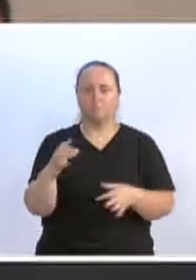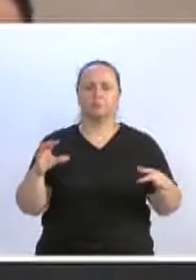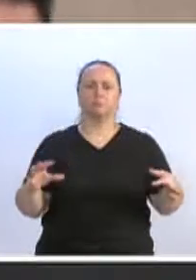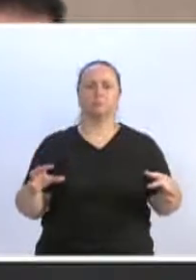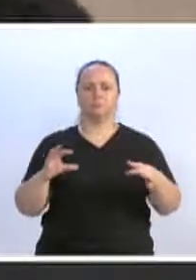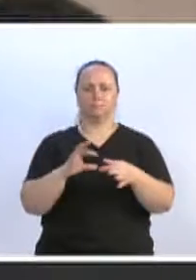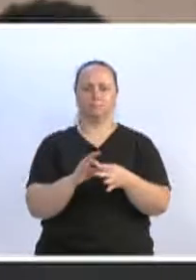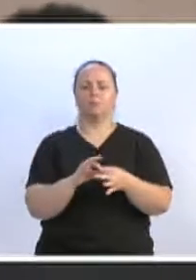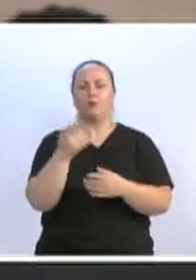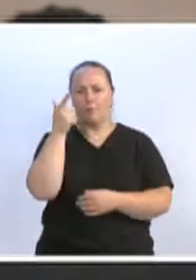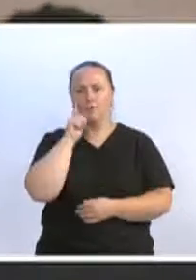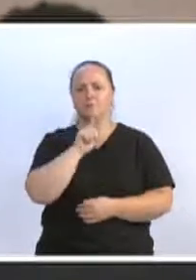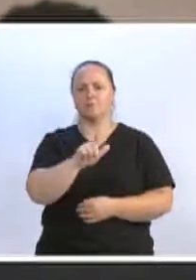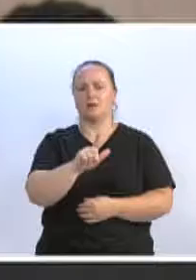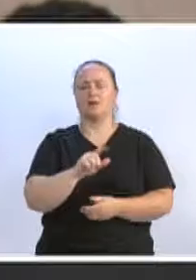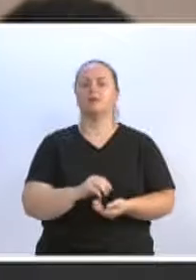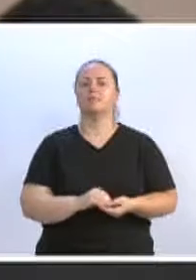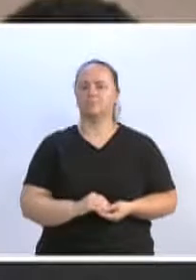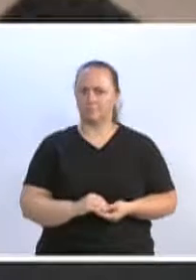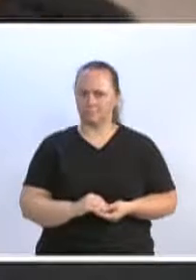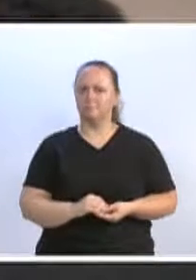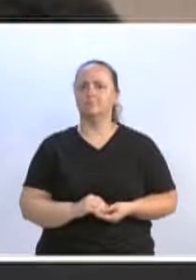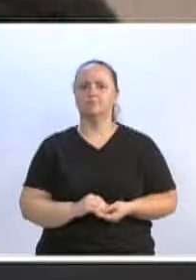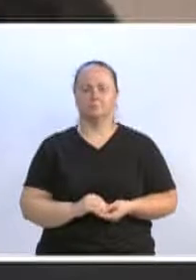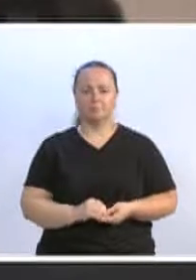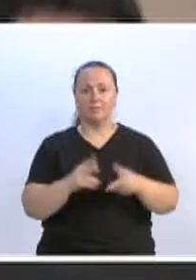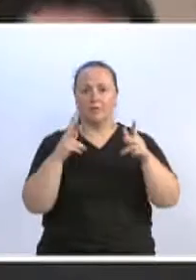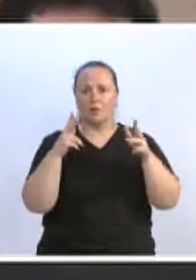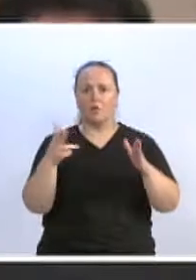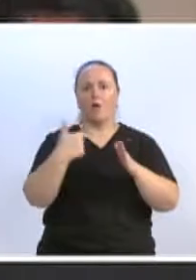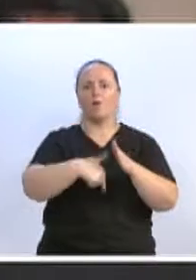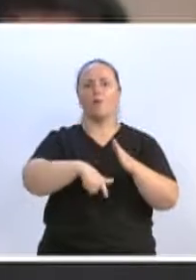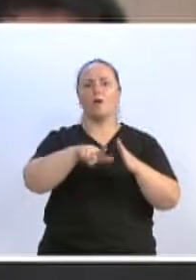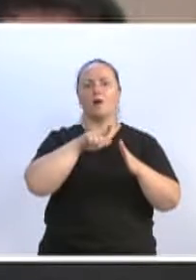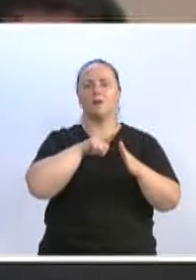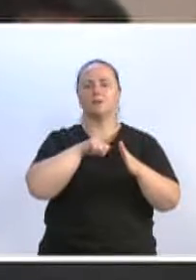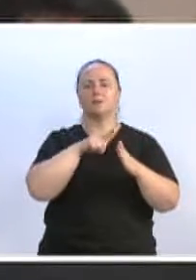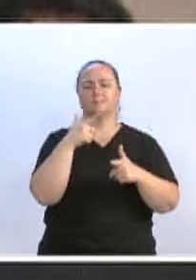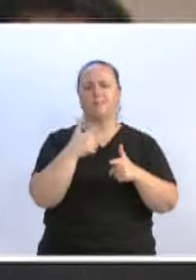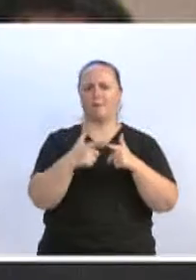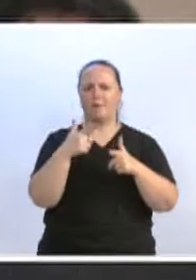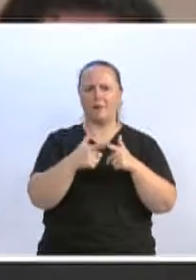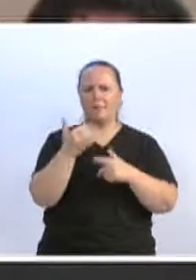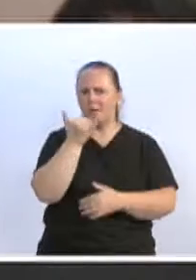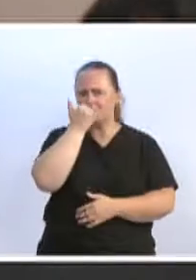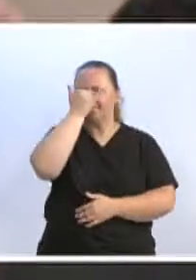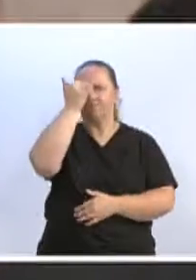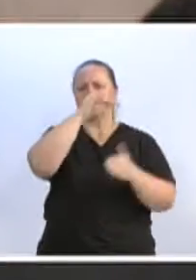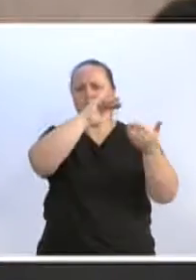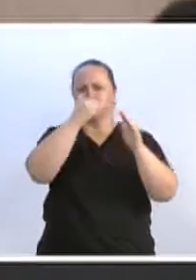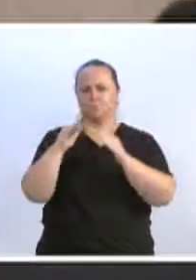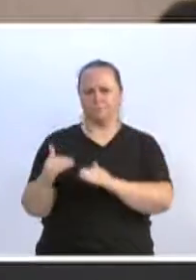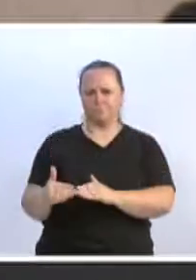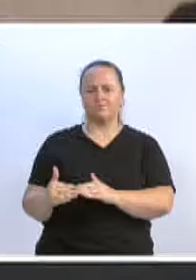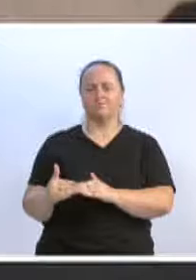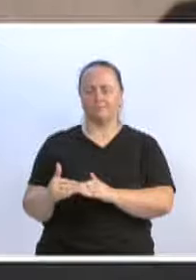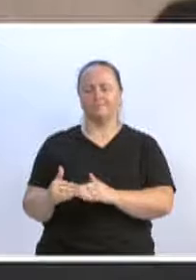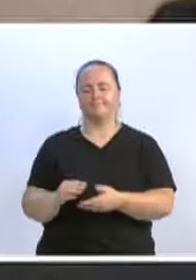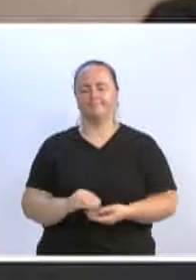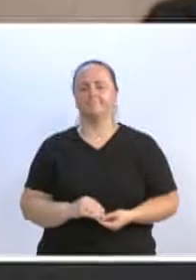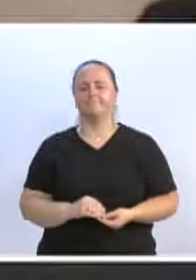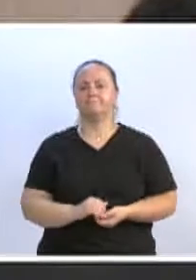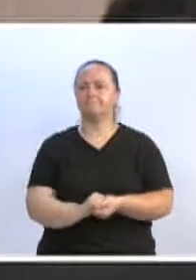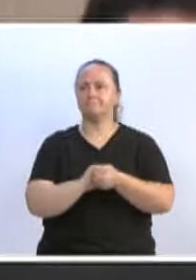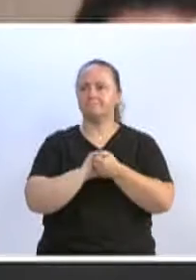novamente da mesma forma que estava antes da catarata então parabéns e quando sempre conosco estamos também cobrando juntos